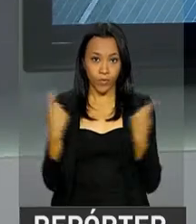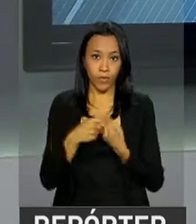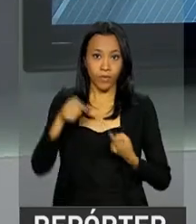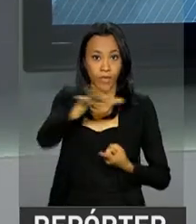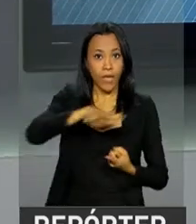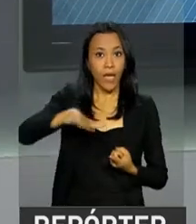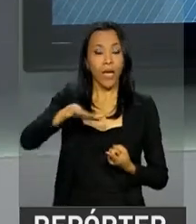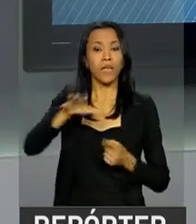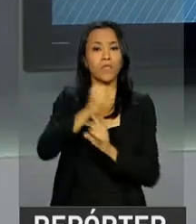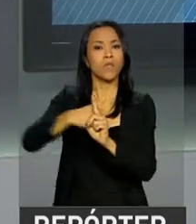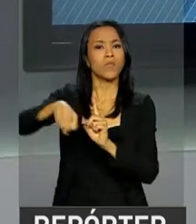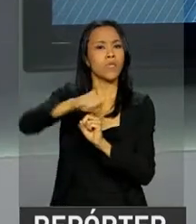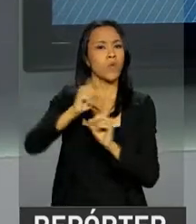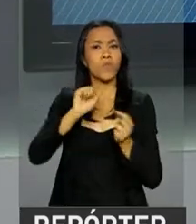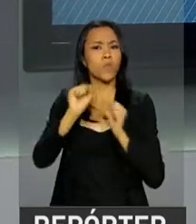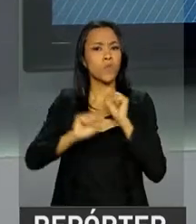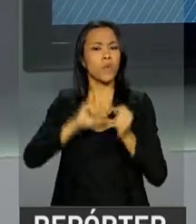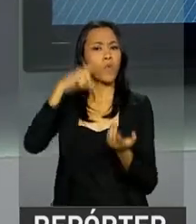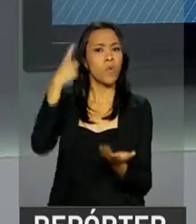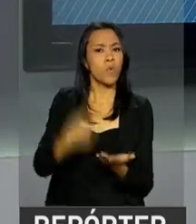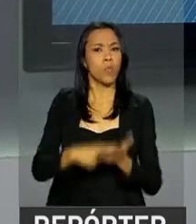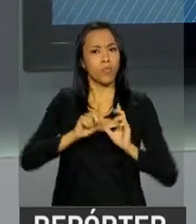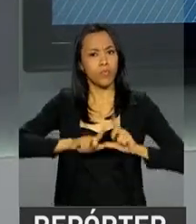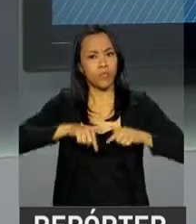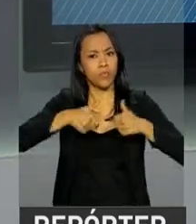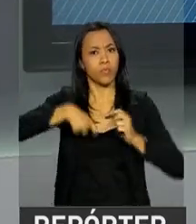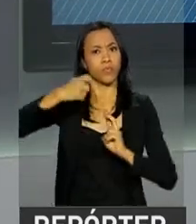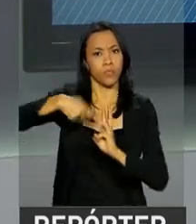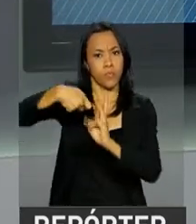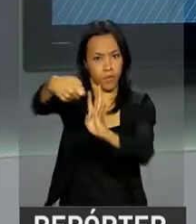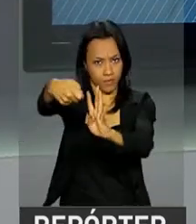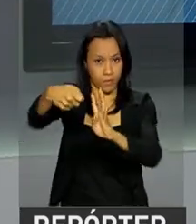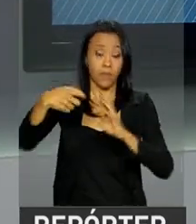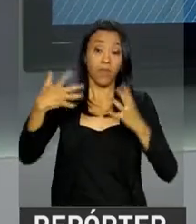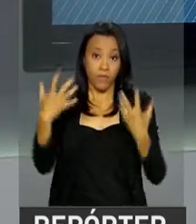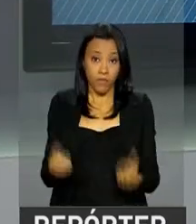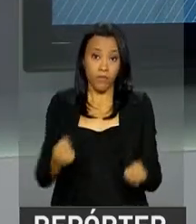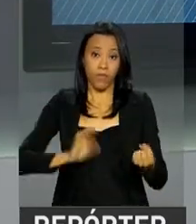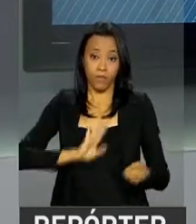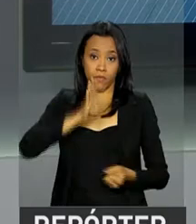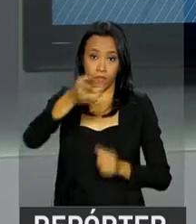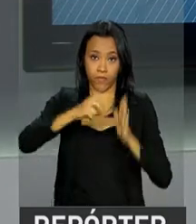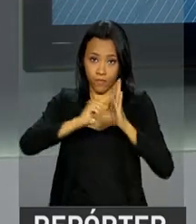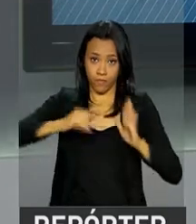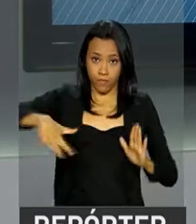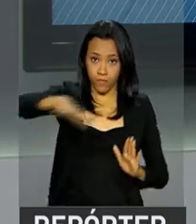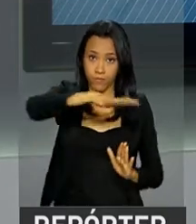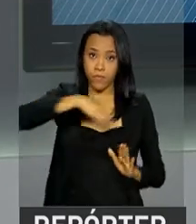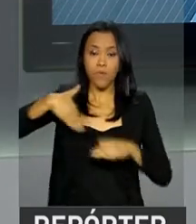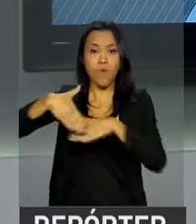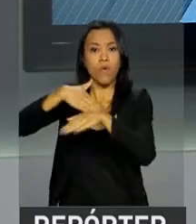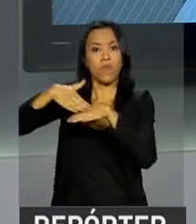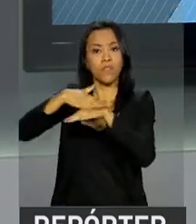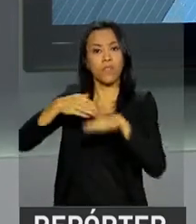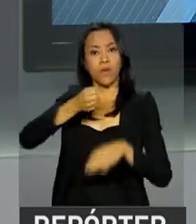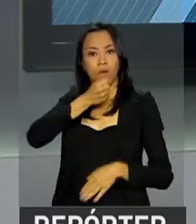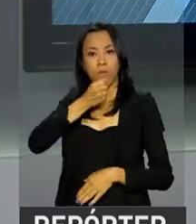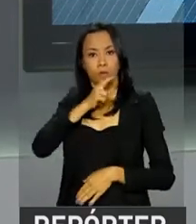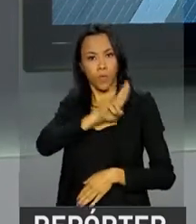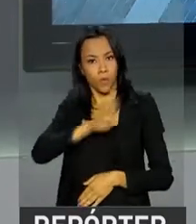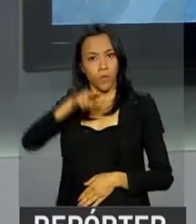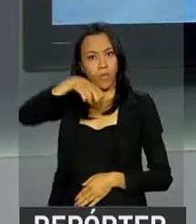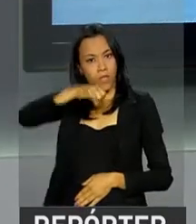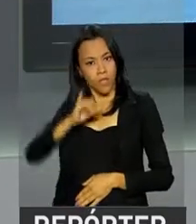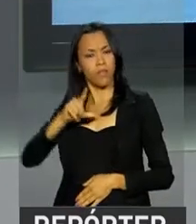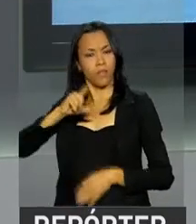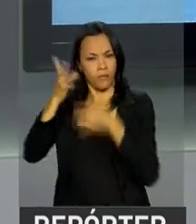social para fechar uma agenda de trabalho para os próximos meses. E nós vamos até o Palácio do Planalto conversar ao vivo com o repórter Ney Pereira, que tem os